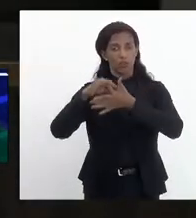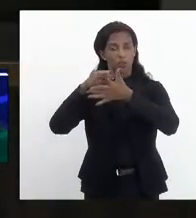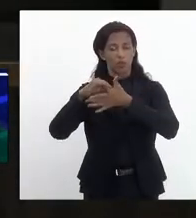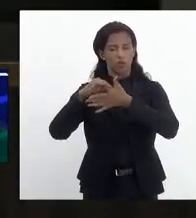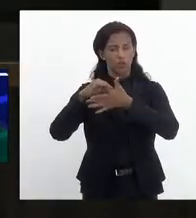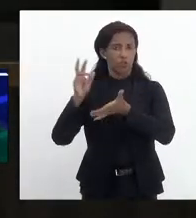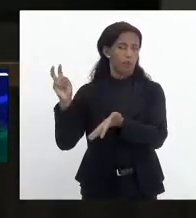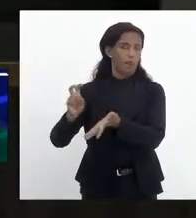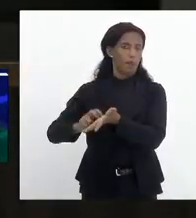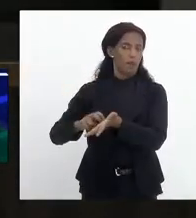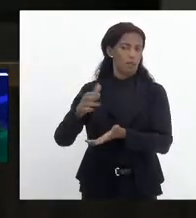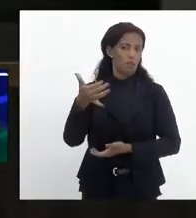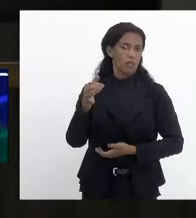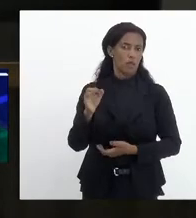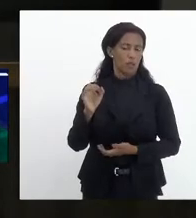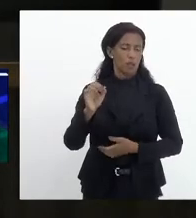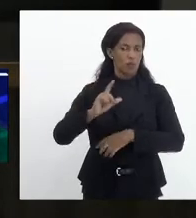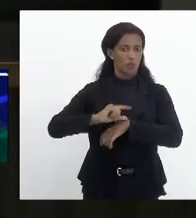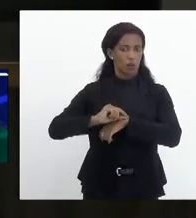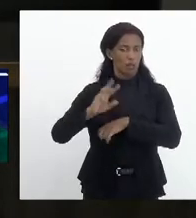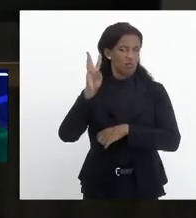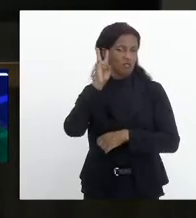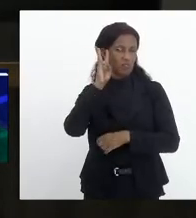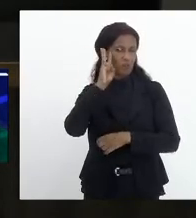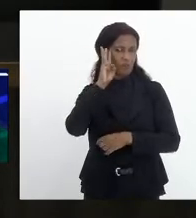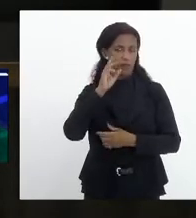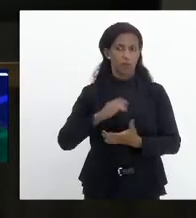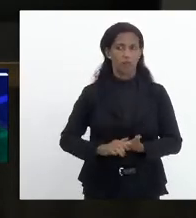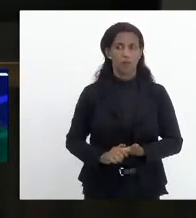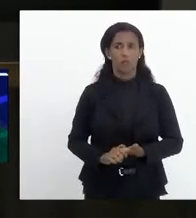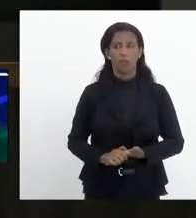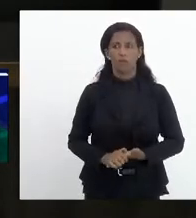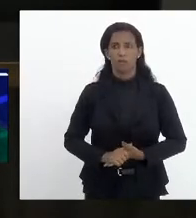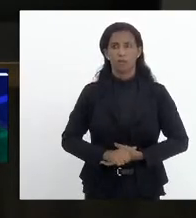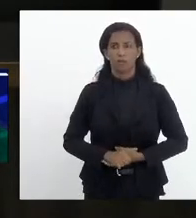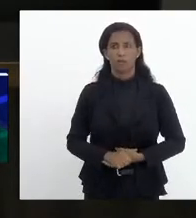manhã. Tá? Só que tem que acordar